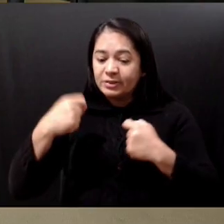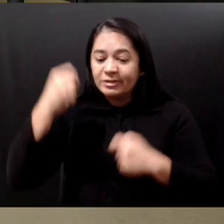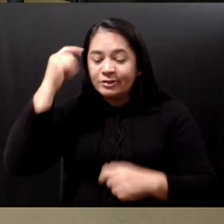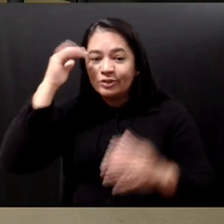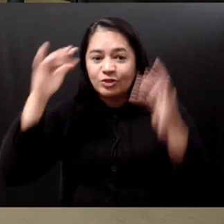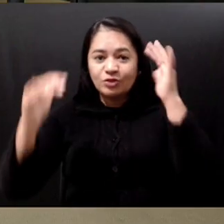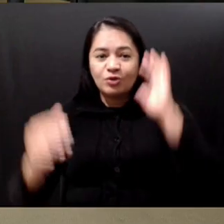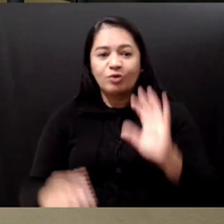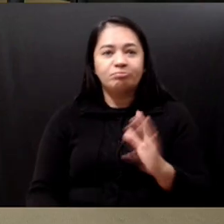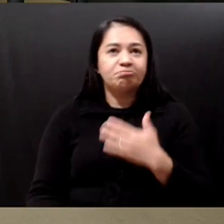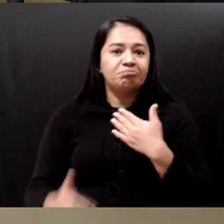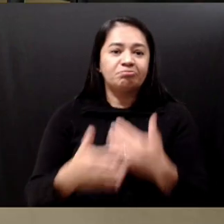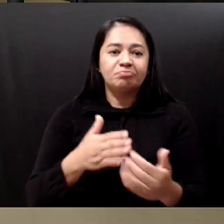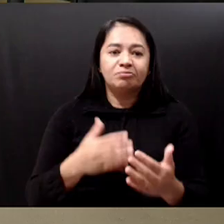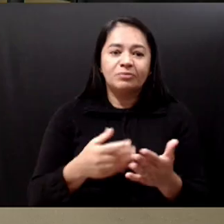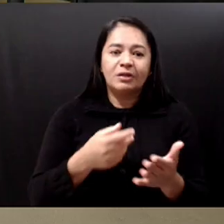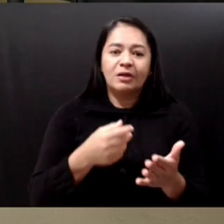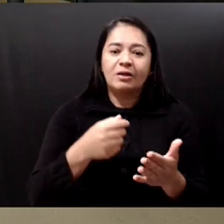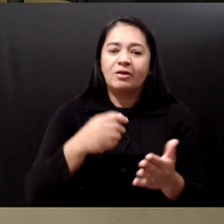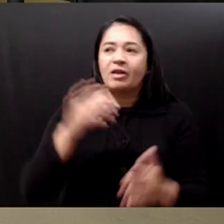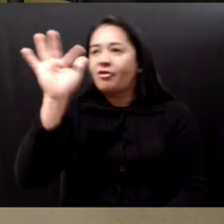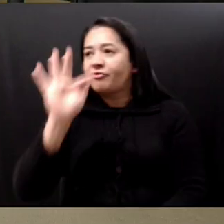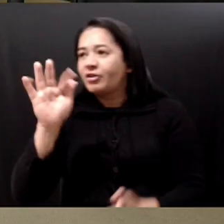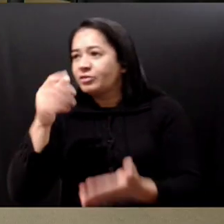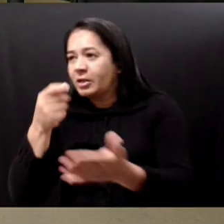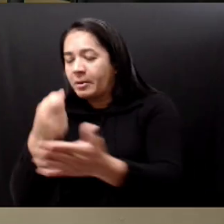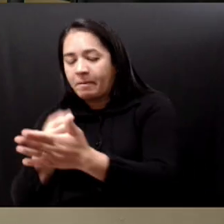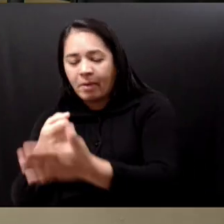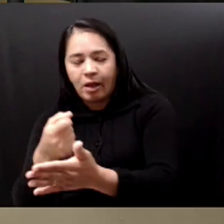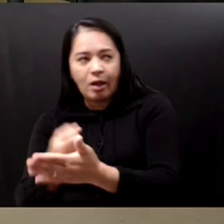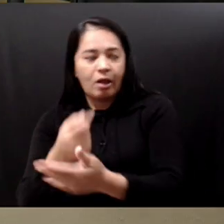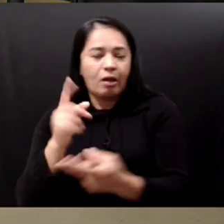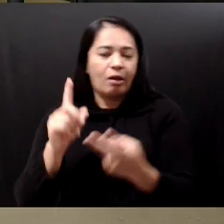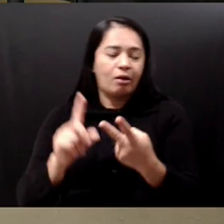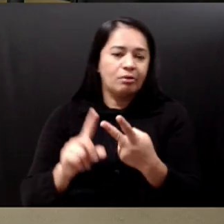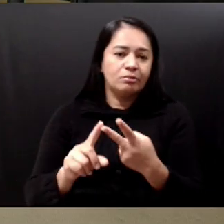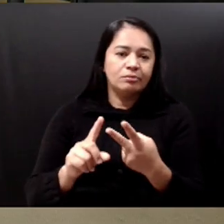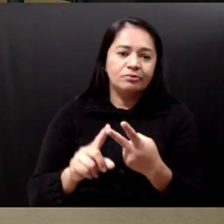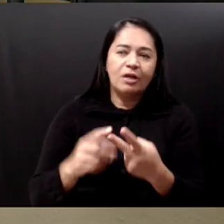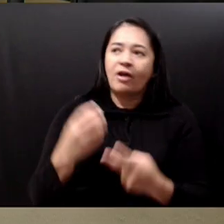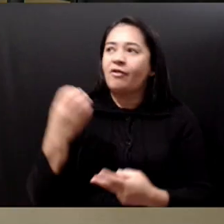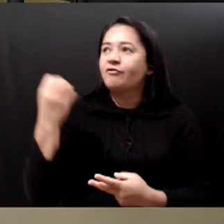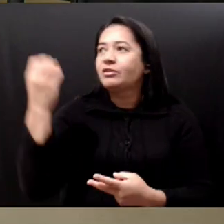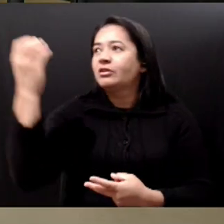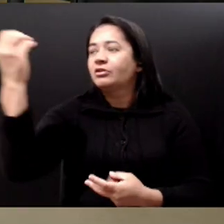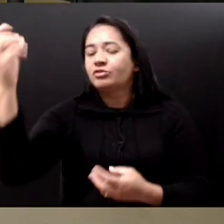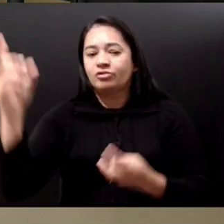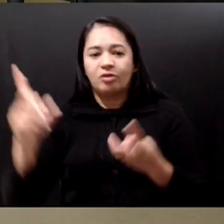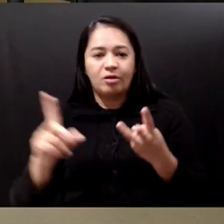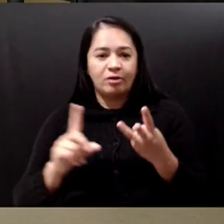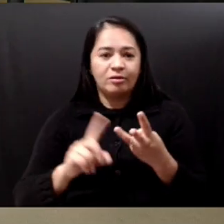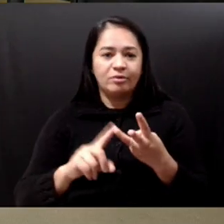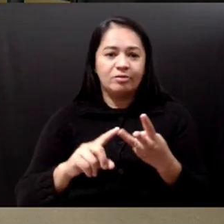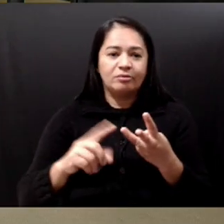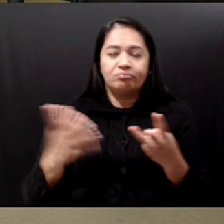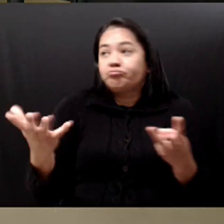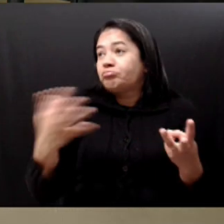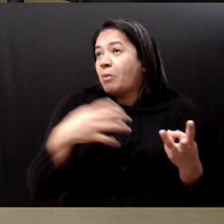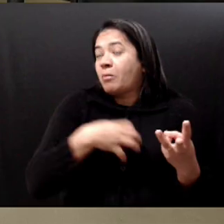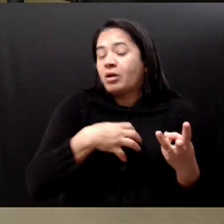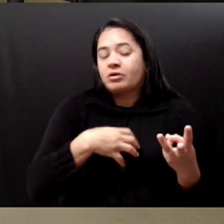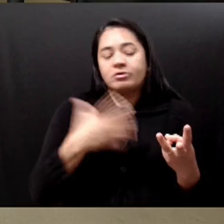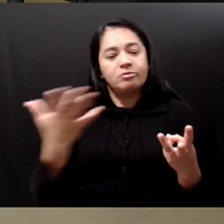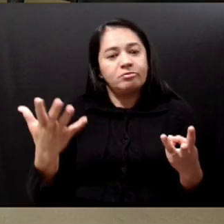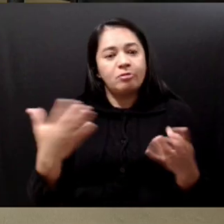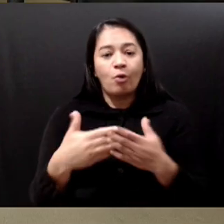pagar a faculdade do meu filho, seja viajar para a Bahia, seja o que for. Então,